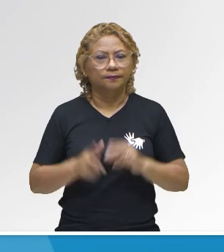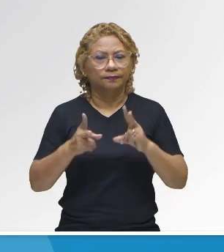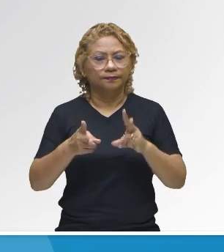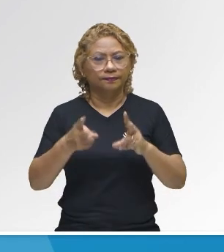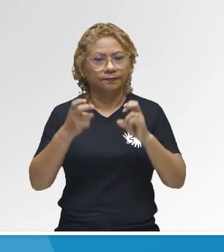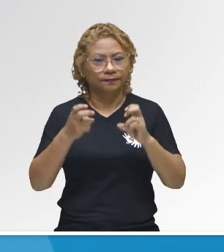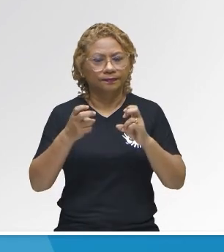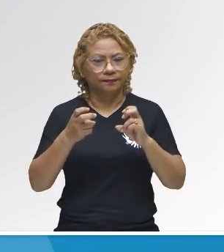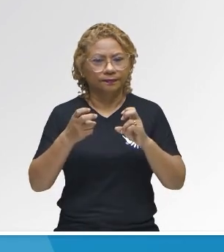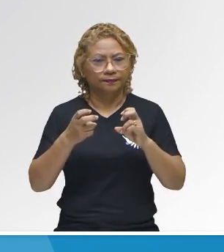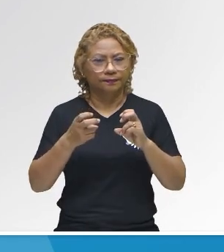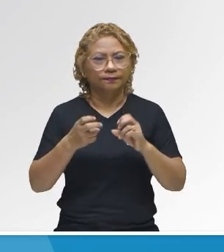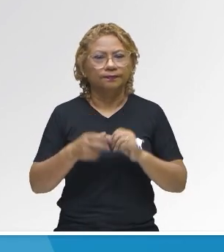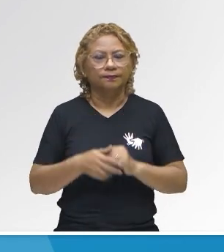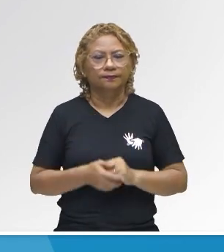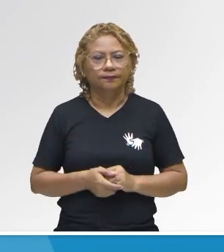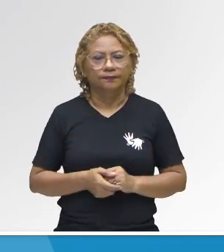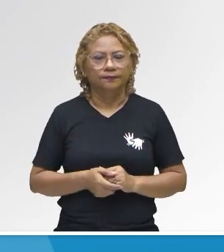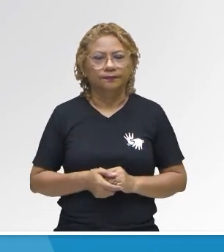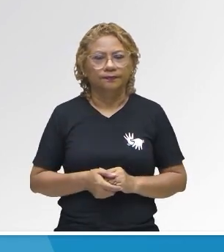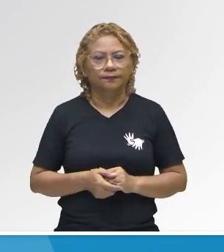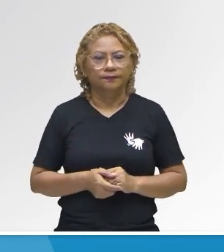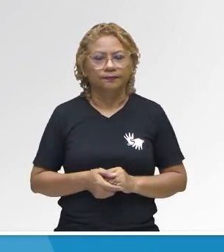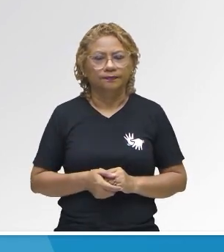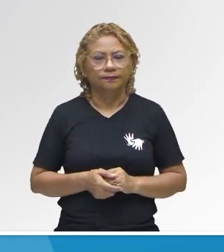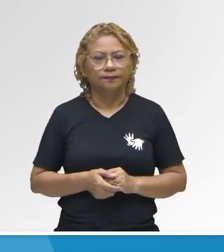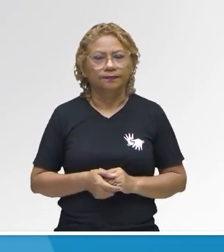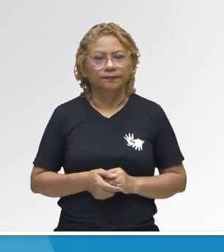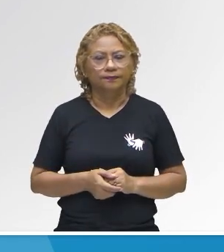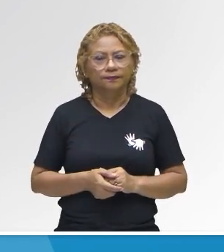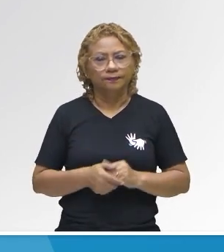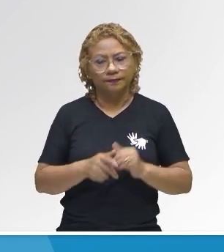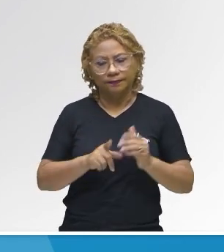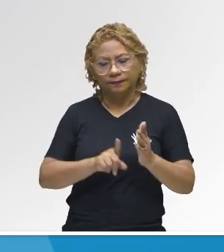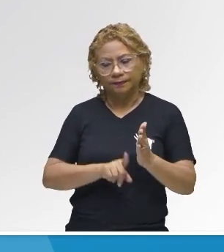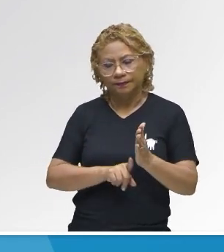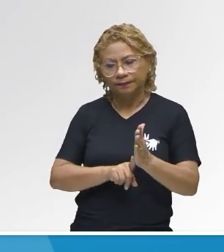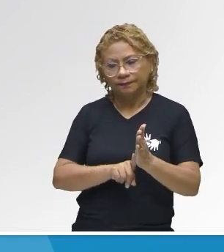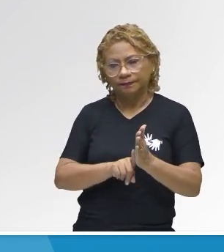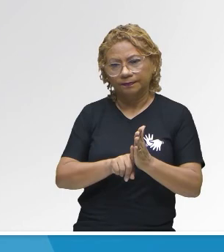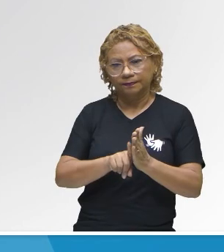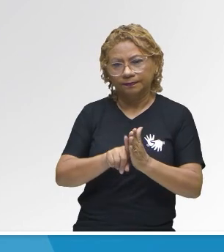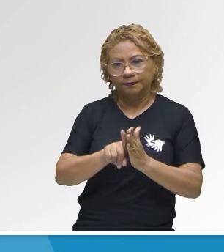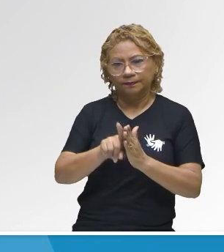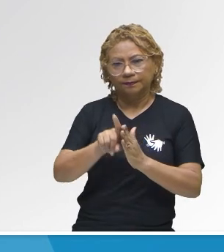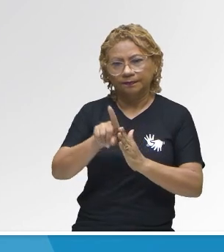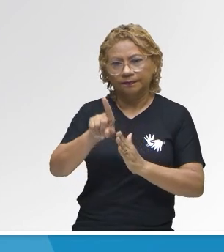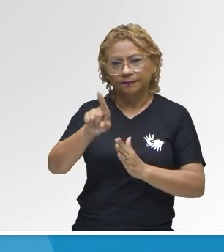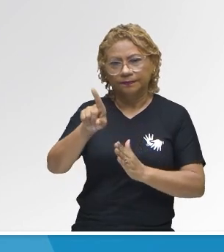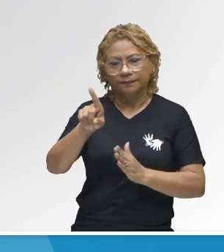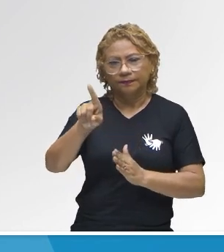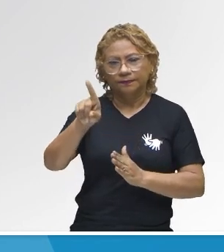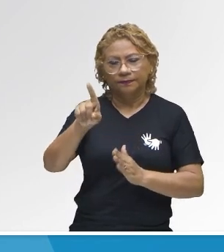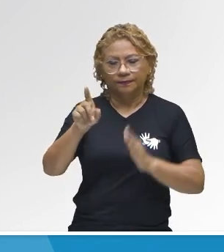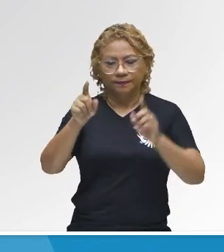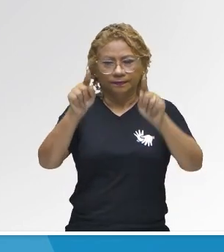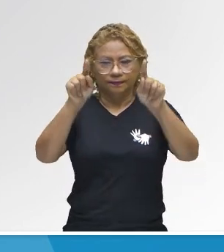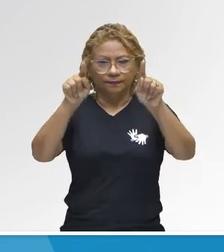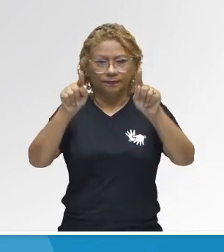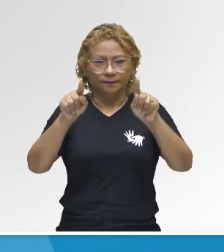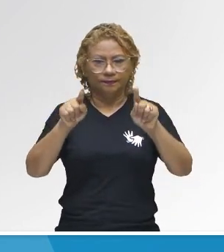graficamente. Temos aqui o ponto equivalente a 3π sobre 4 e o